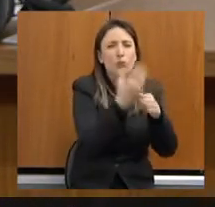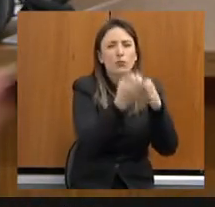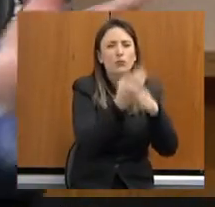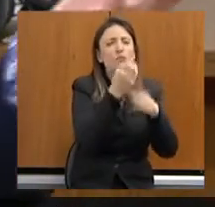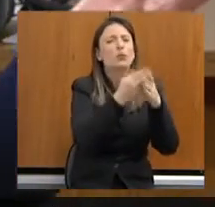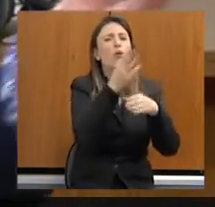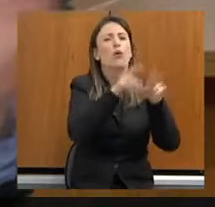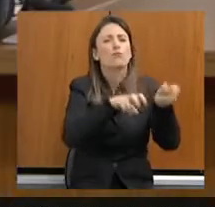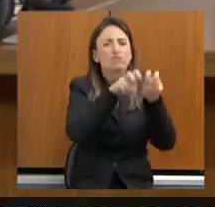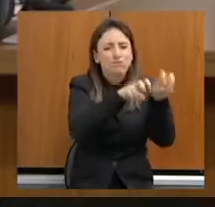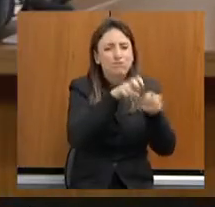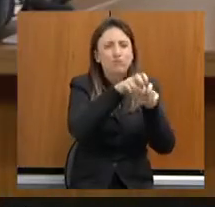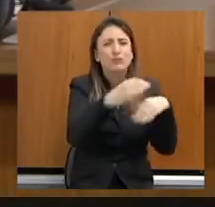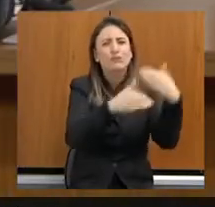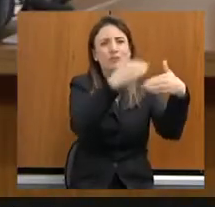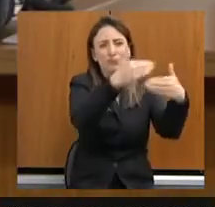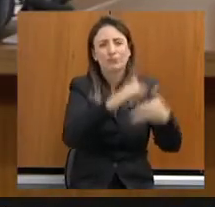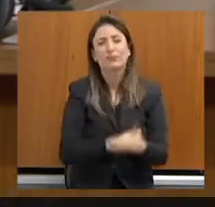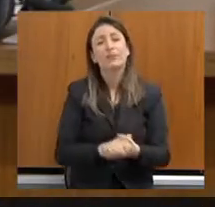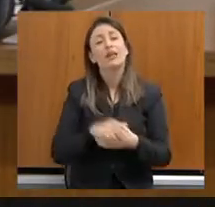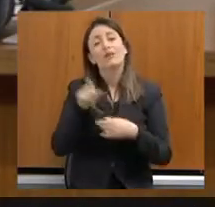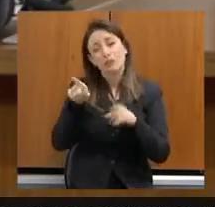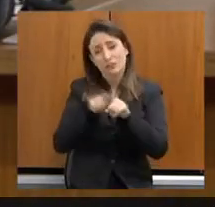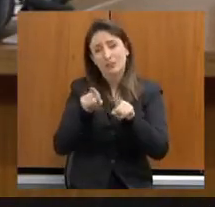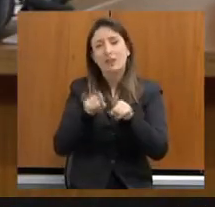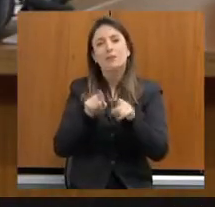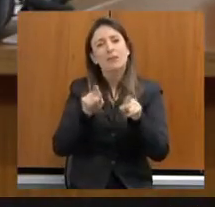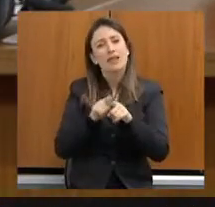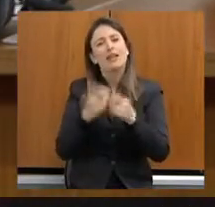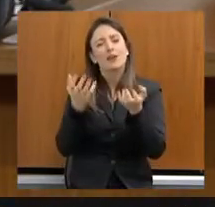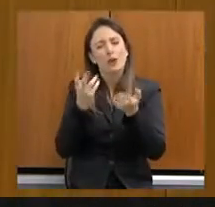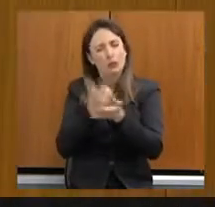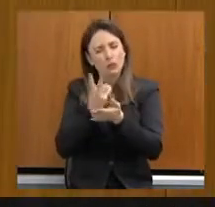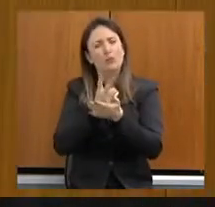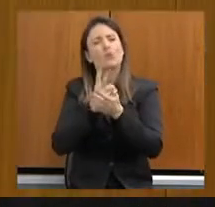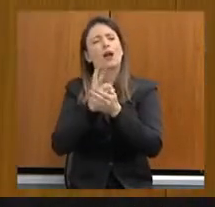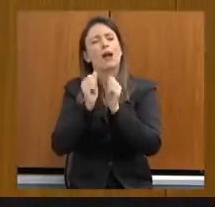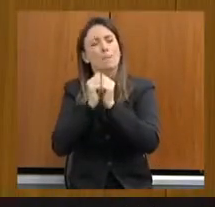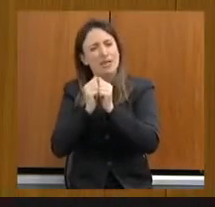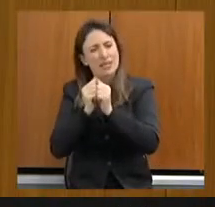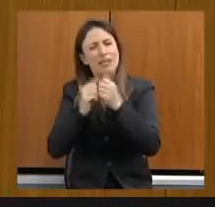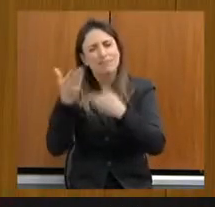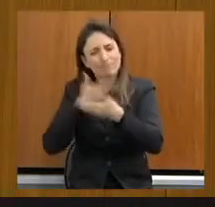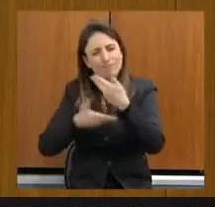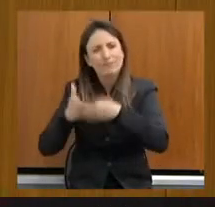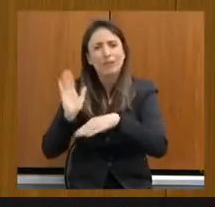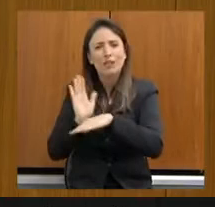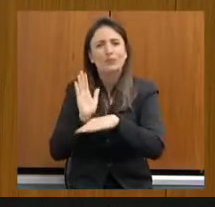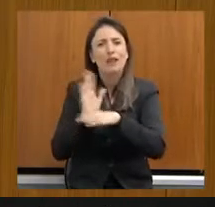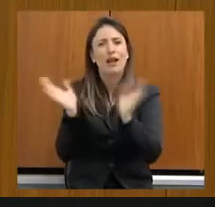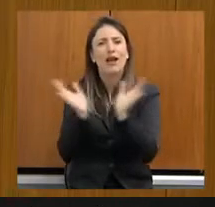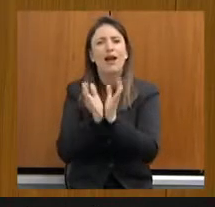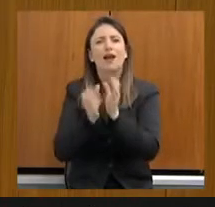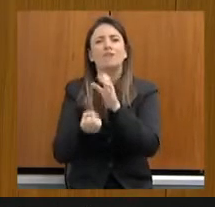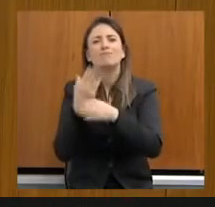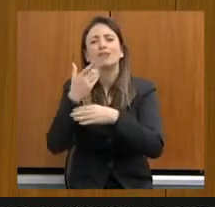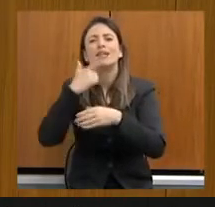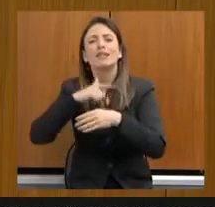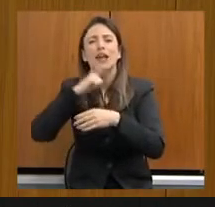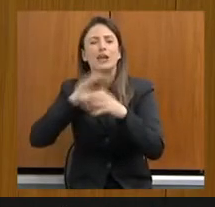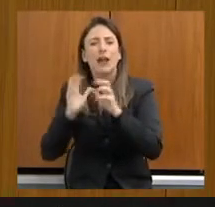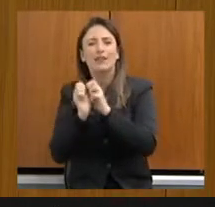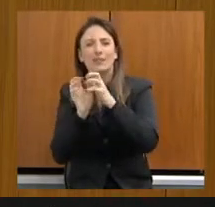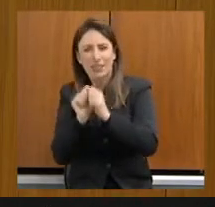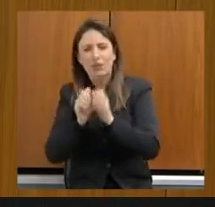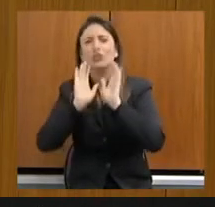e quando conseguiu a sua parceria aí para Os queijos artesanais que a minha luta a gente já avançou muito já desde